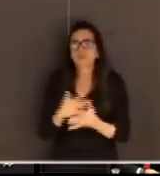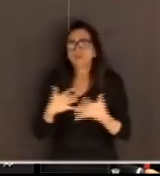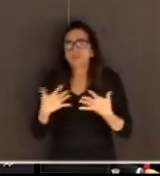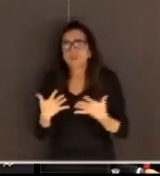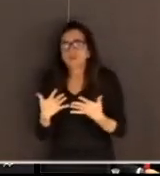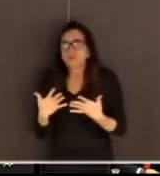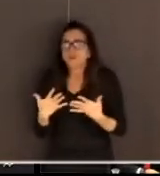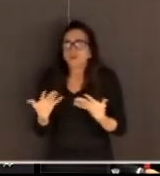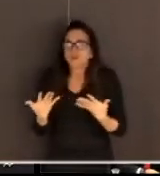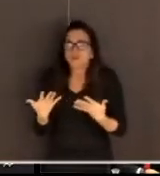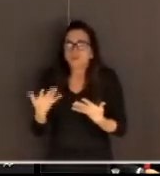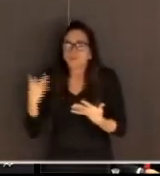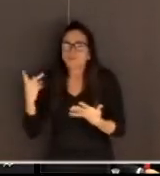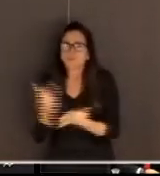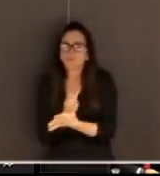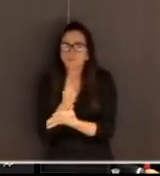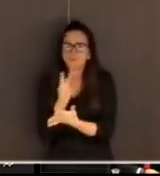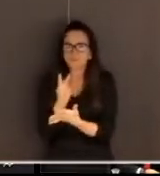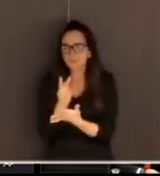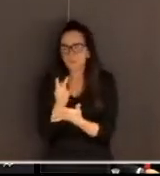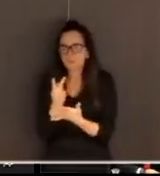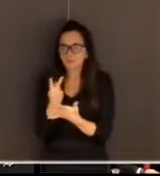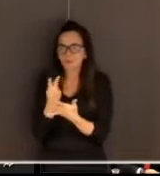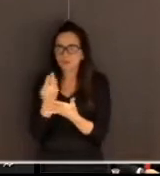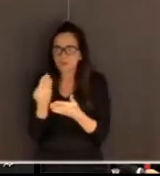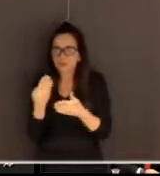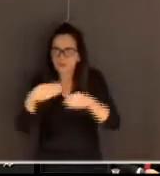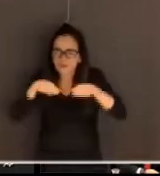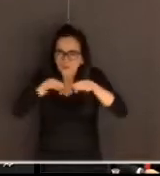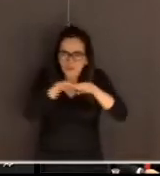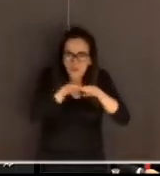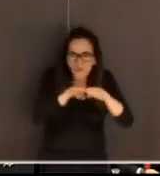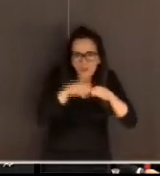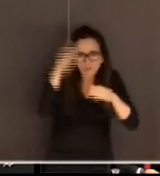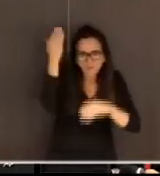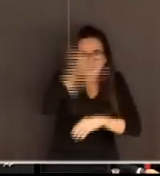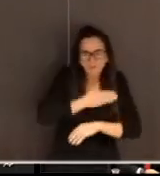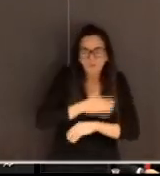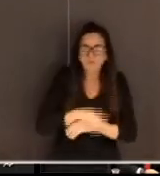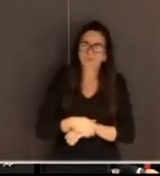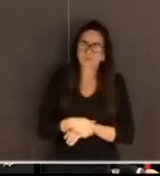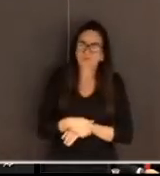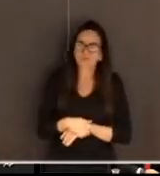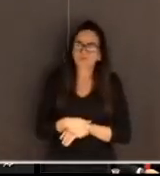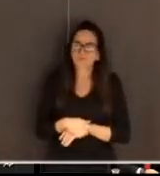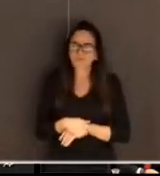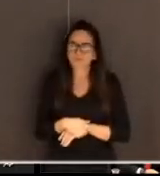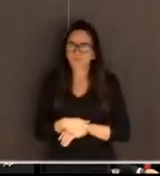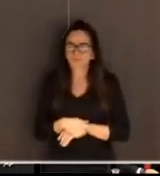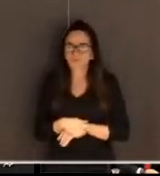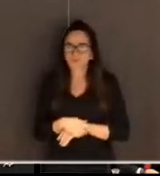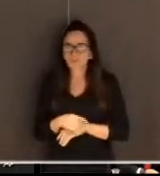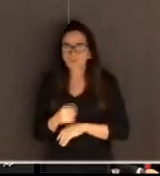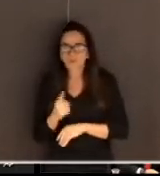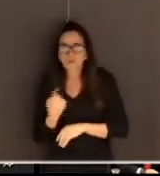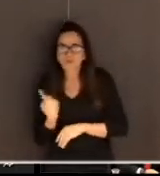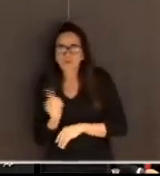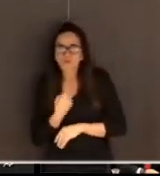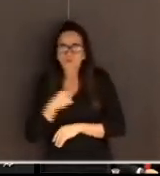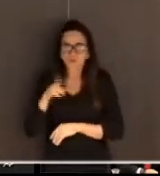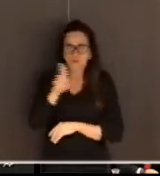eu ter esse princípio geral de inclusão de prova? A consequência é: os dispositivos que